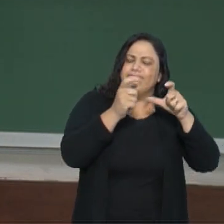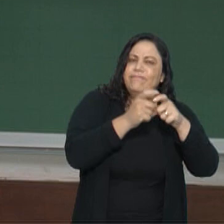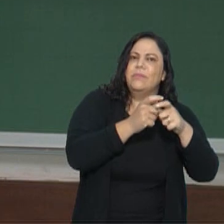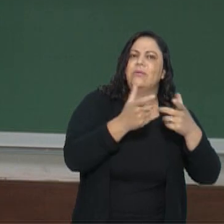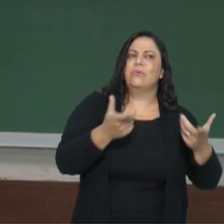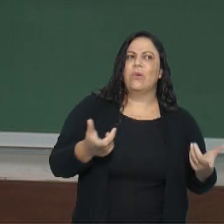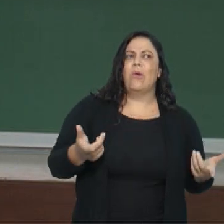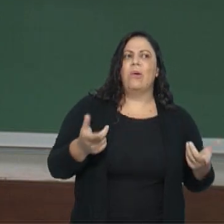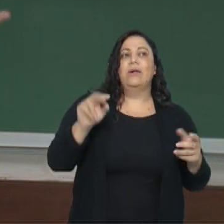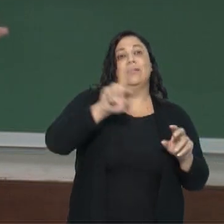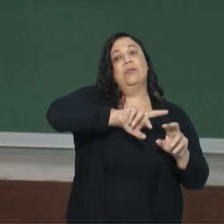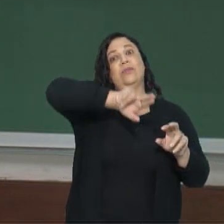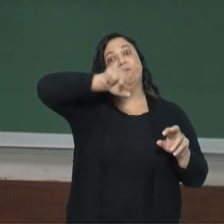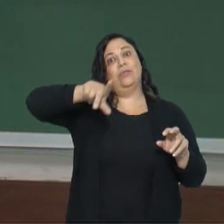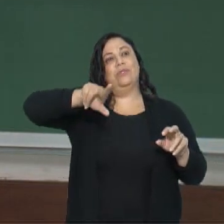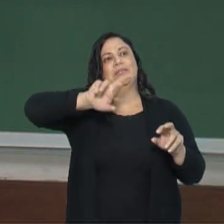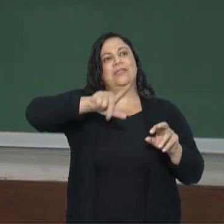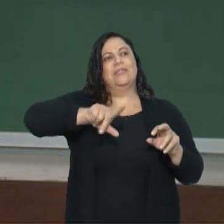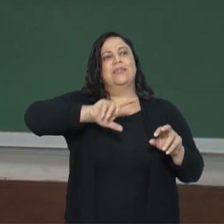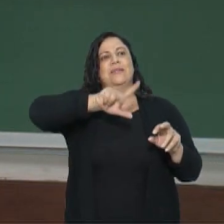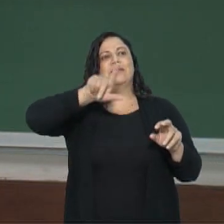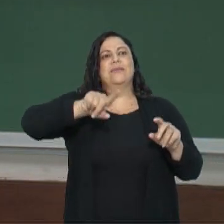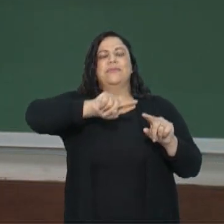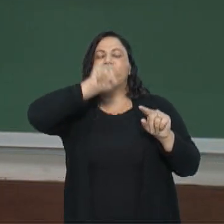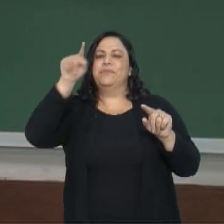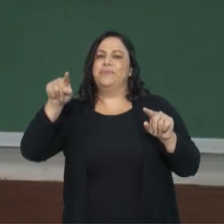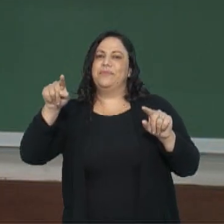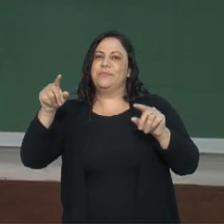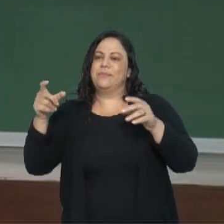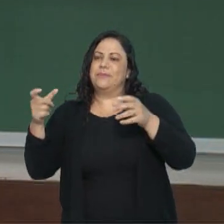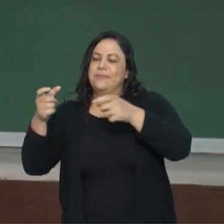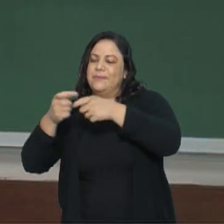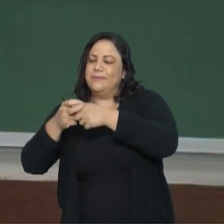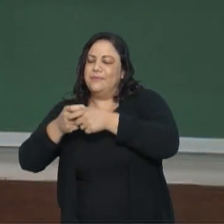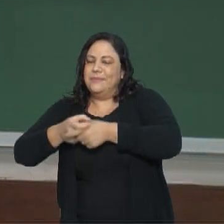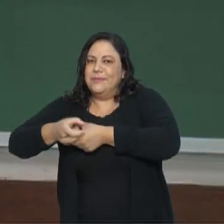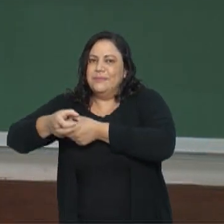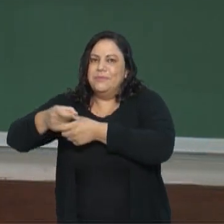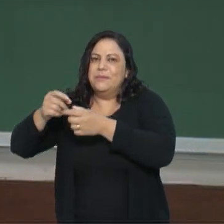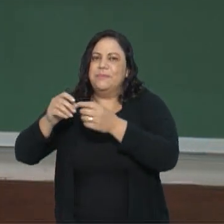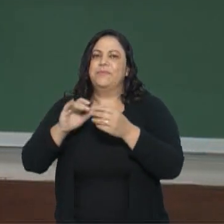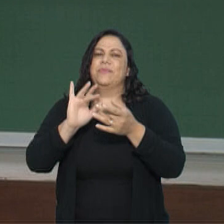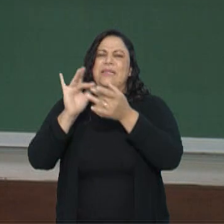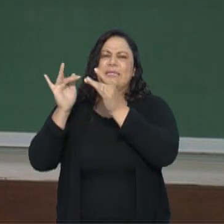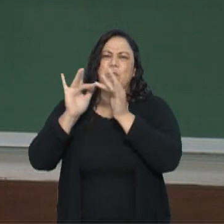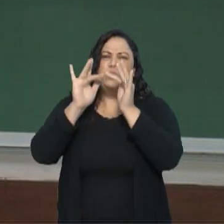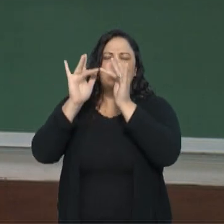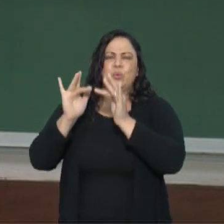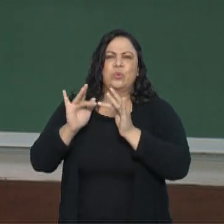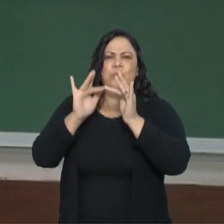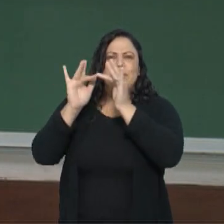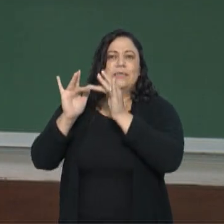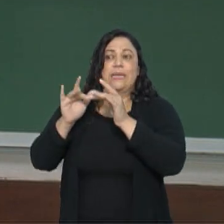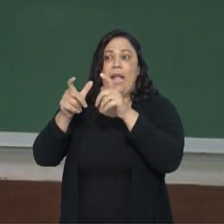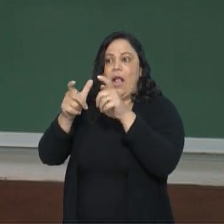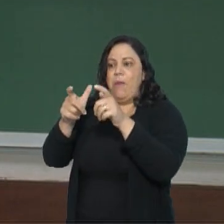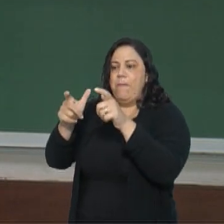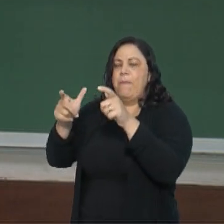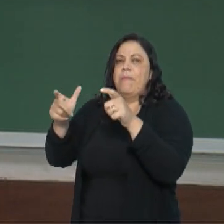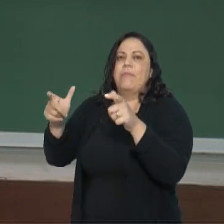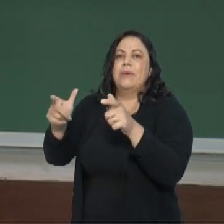Diferentemente de circunferências opostas, menores, muito próximas de uma que é maior, dá a sensação que ela